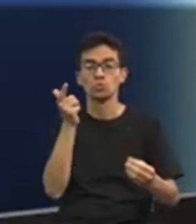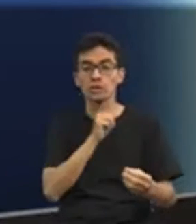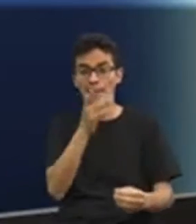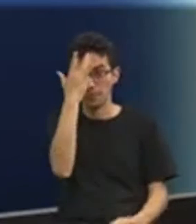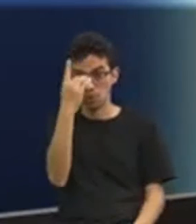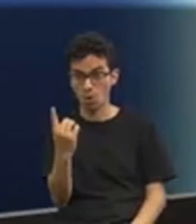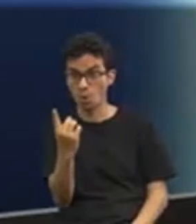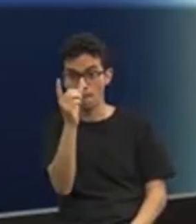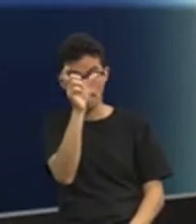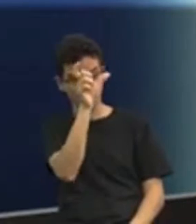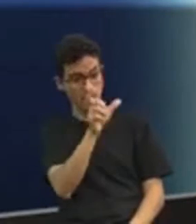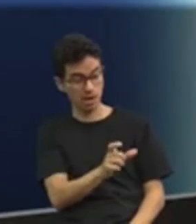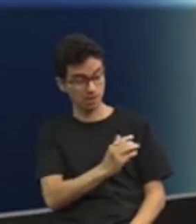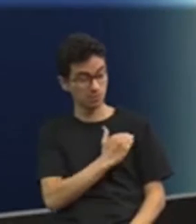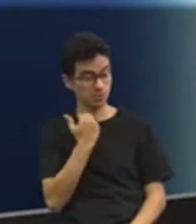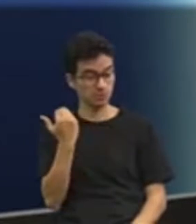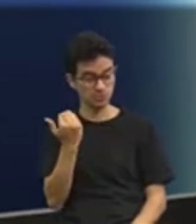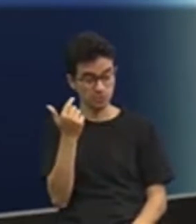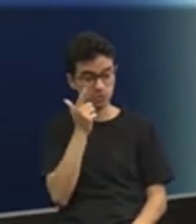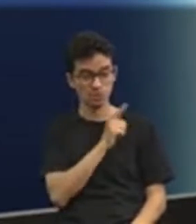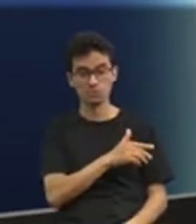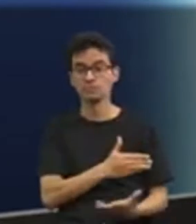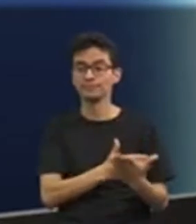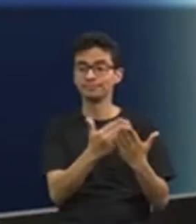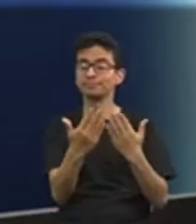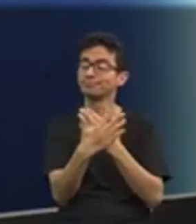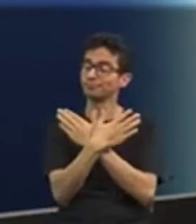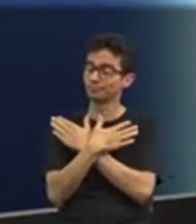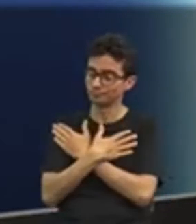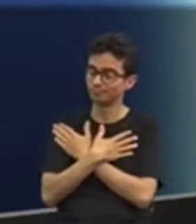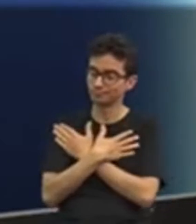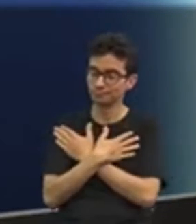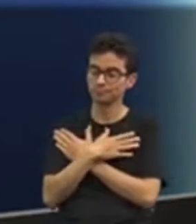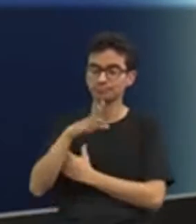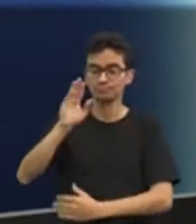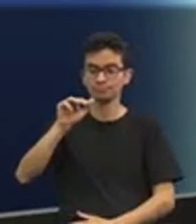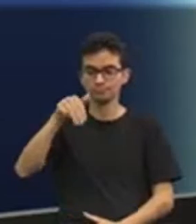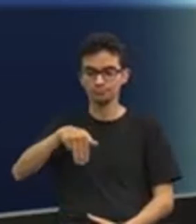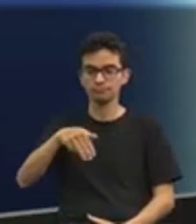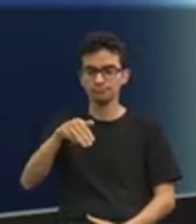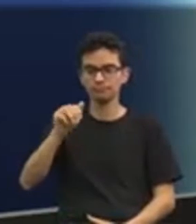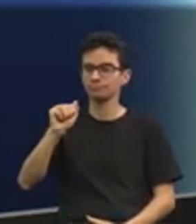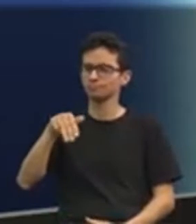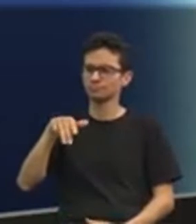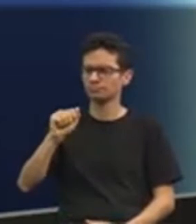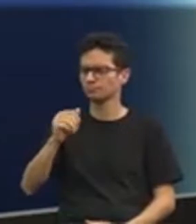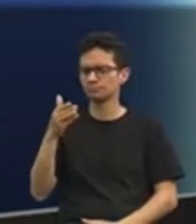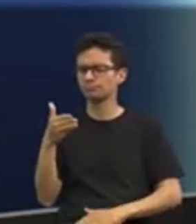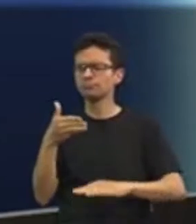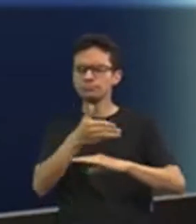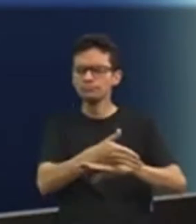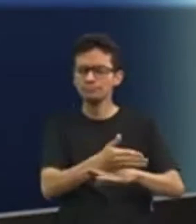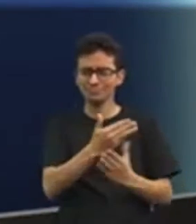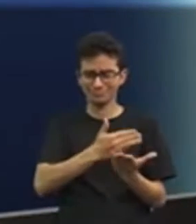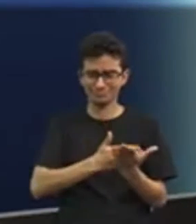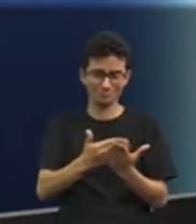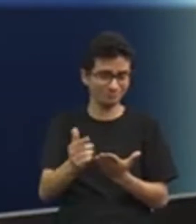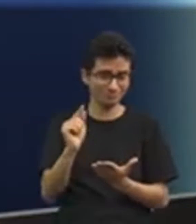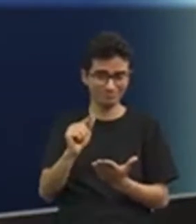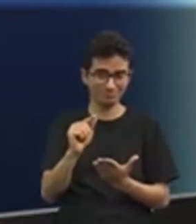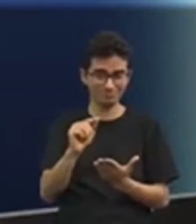defunto não é para inaugurar o seu cemitério e no desfecho do bem-amado não somente quem vai inaugurar o cemitério